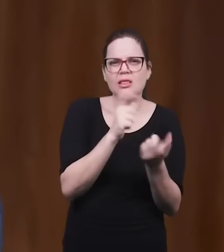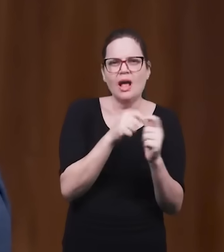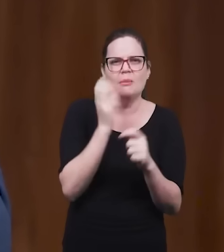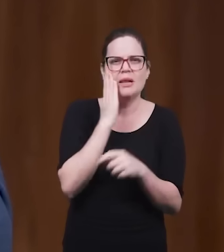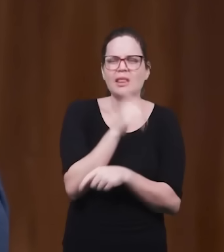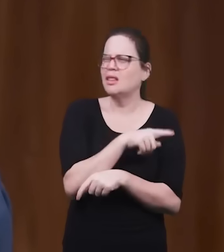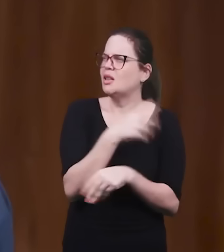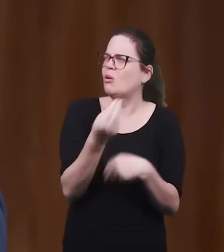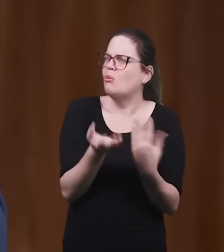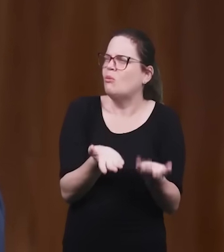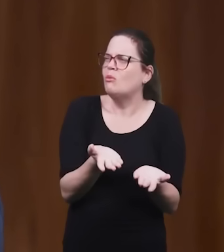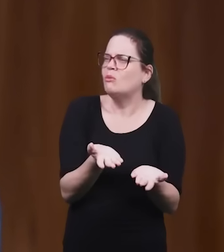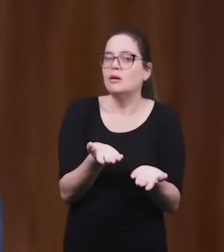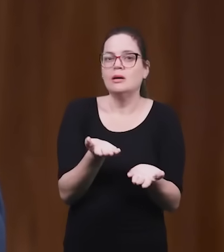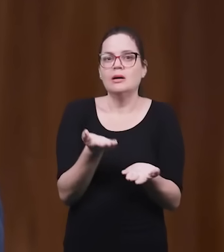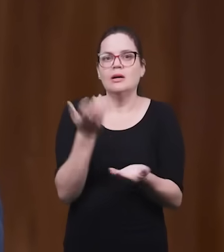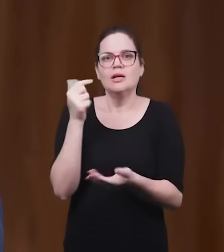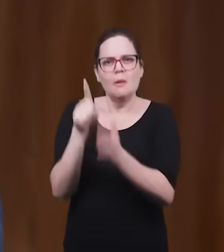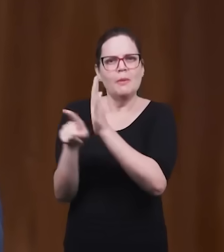e tal.